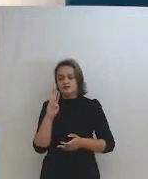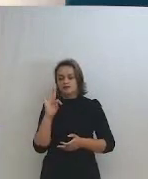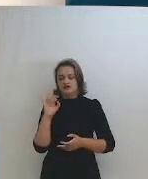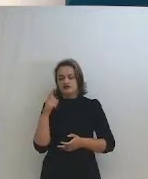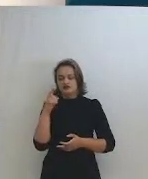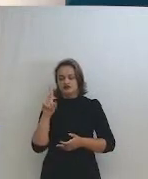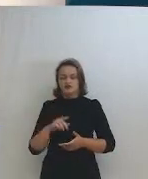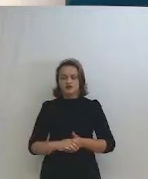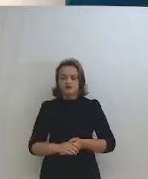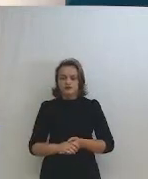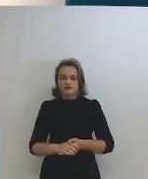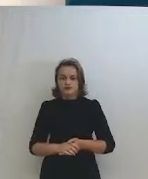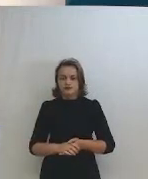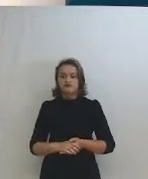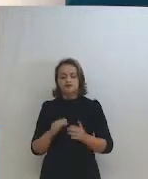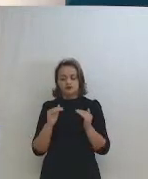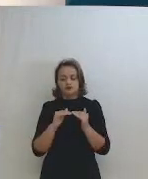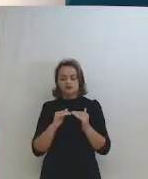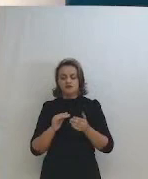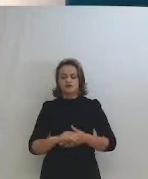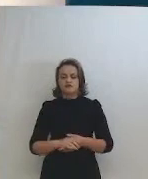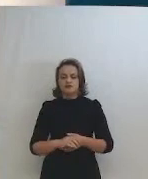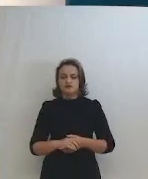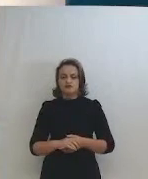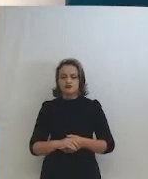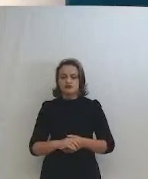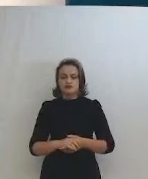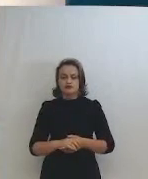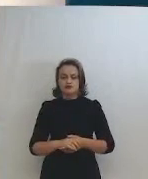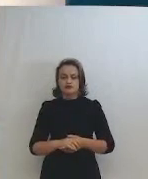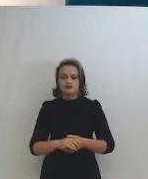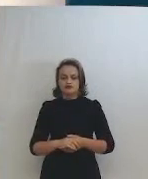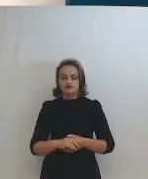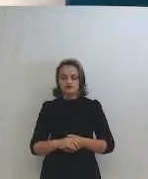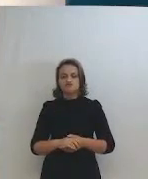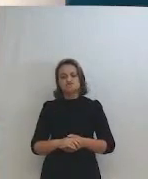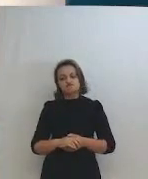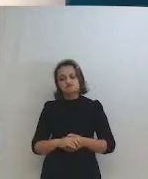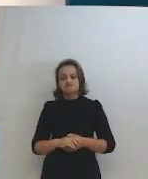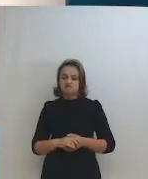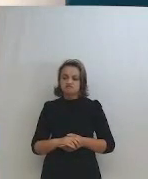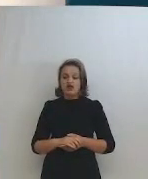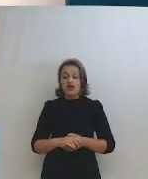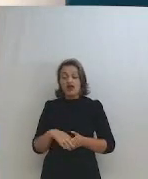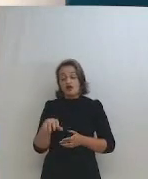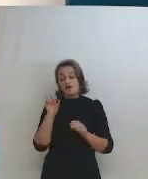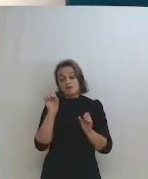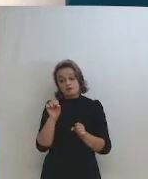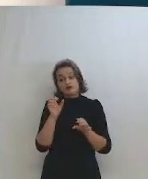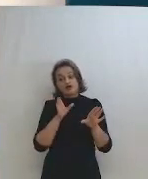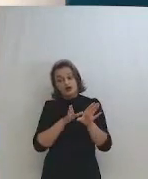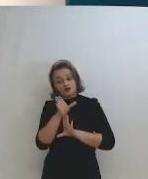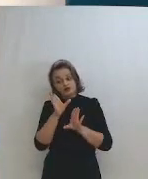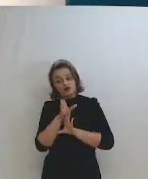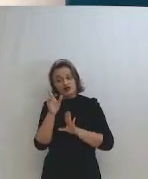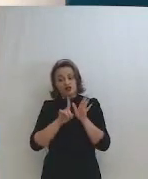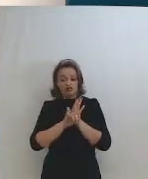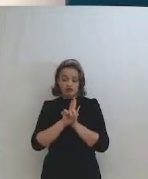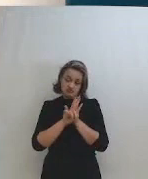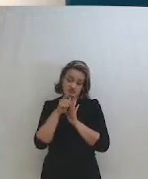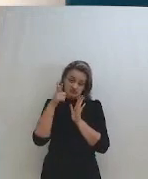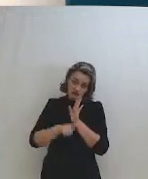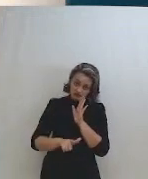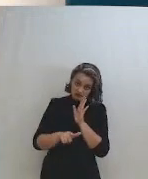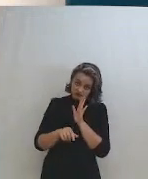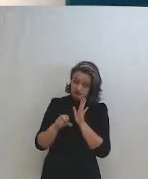Acompanhe, senhor presidente. Bom, eu posso recomendar uma reanálise, se for do entendimento colegiado, recomendar